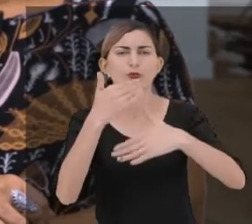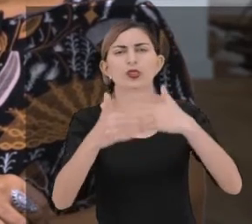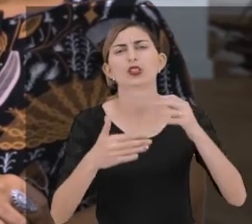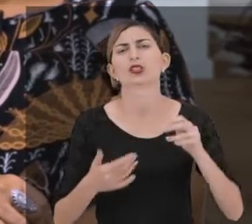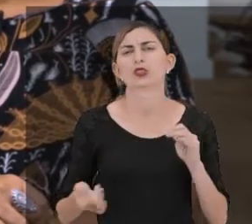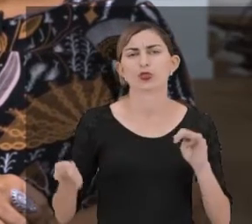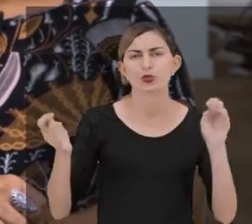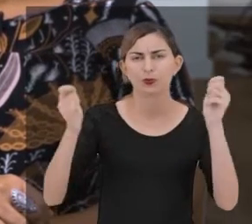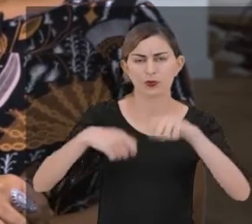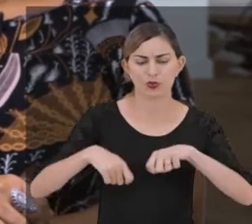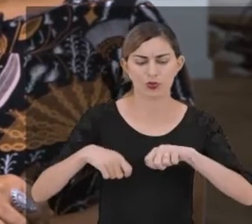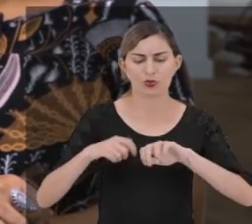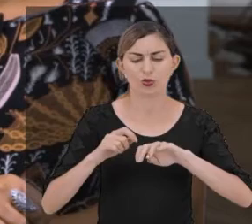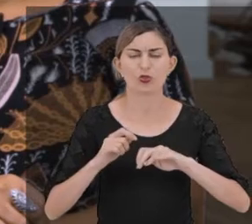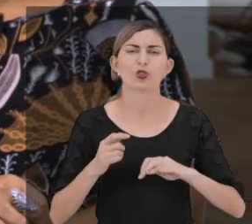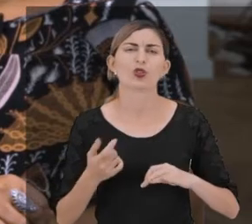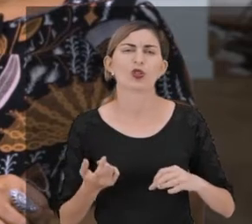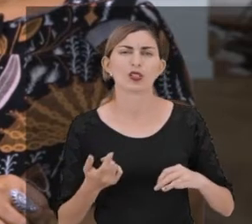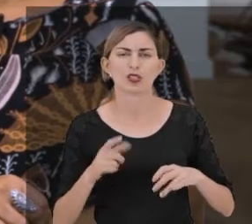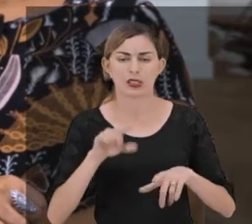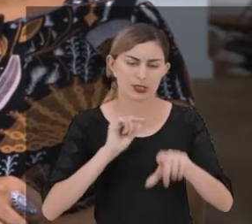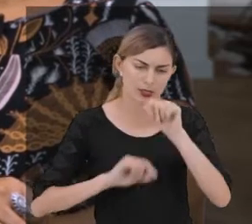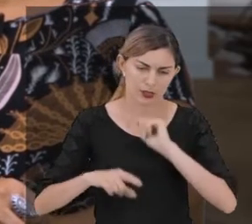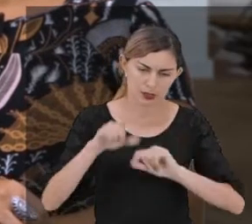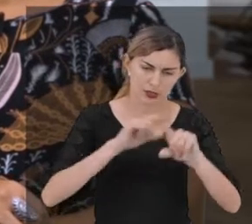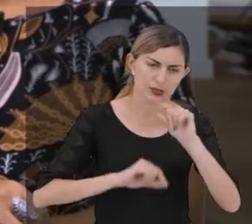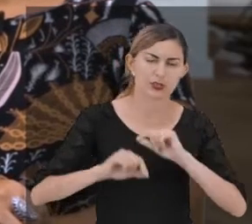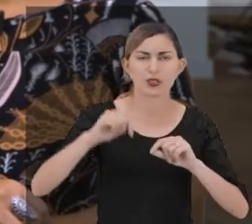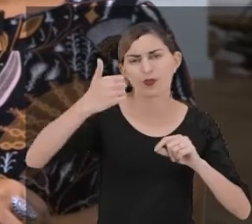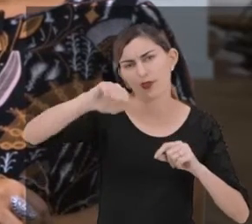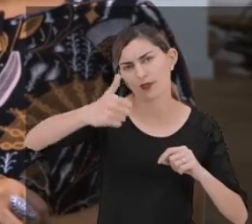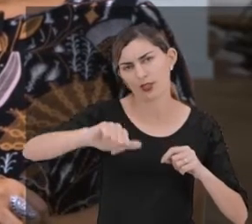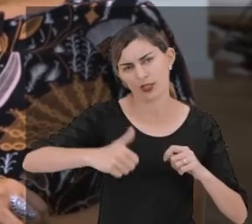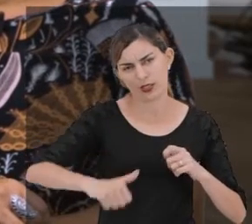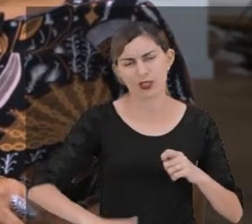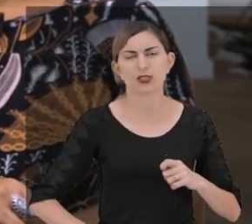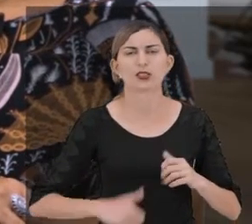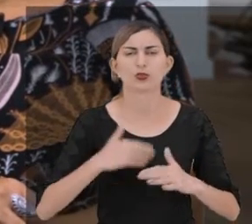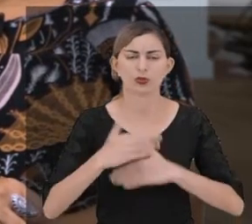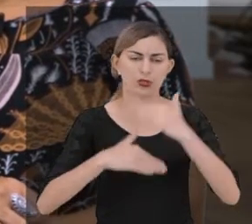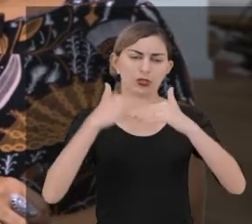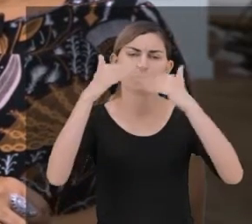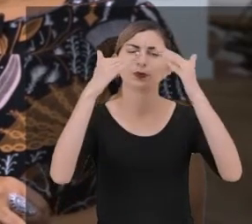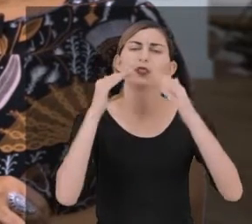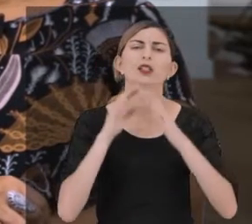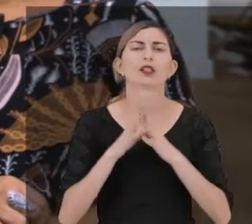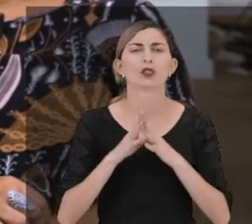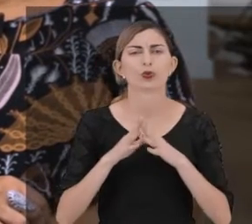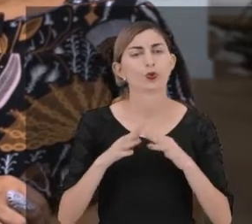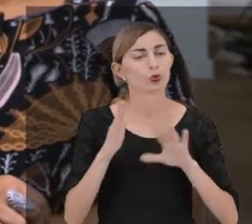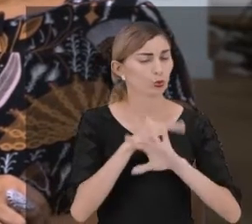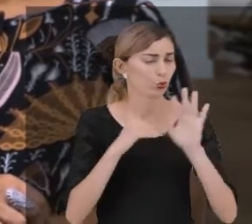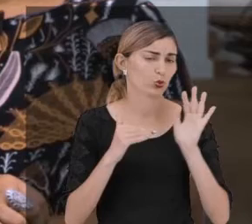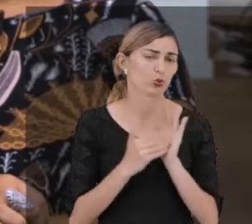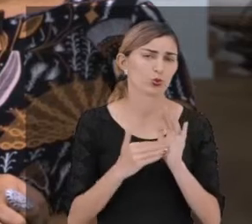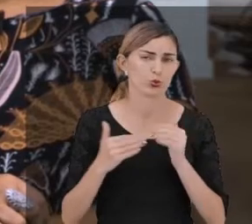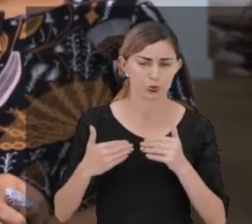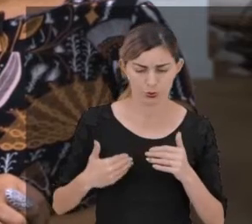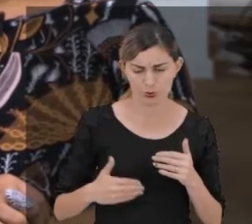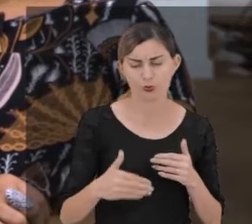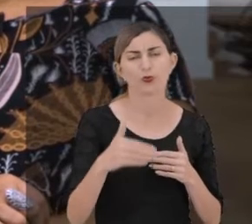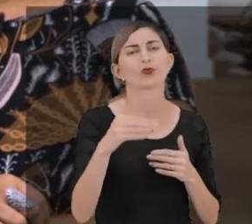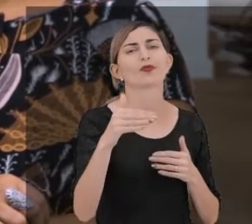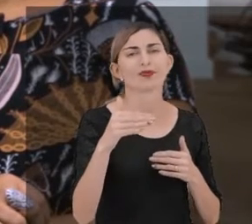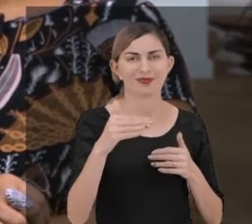que a gente possa prover a área de recrutamento e seleção, as avaliações de desempenho. Então, isso tudo